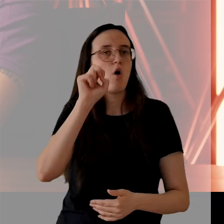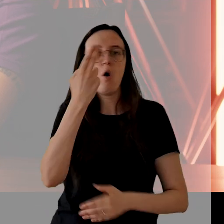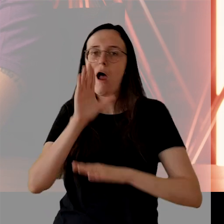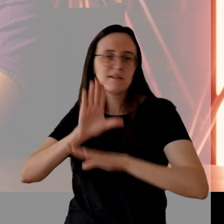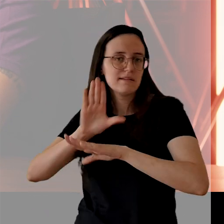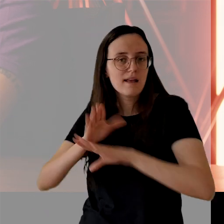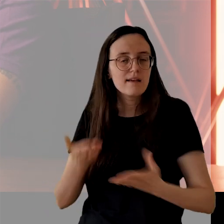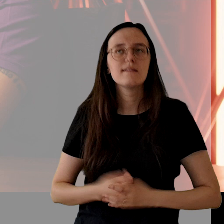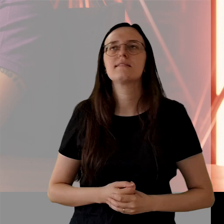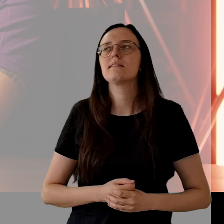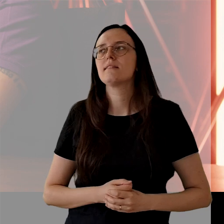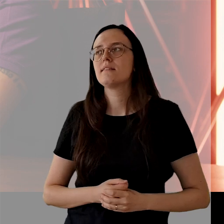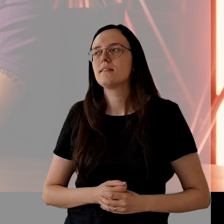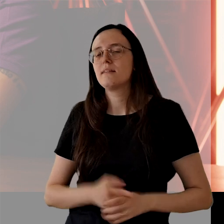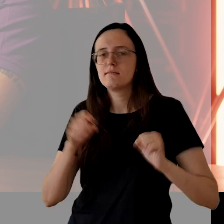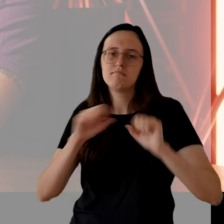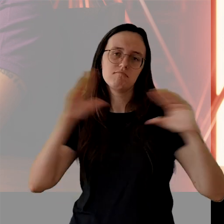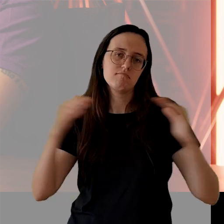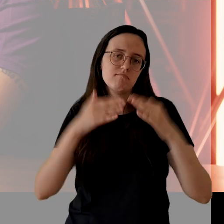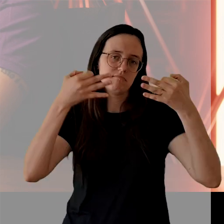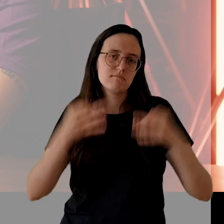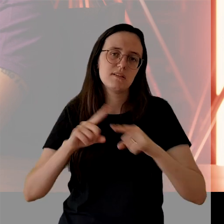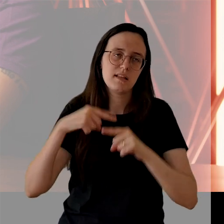né, que possa alinhar isso depois.